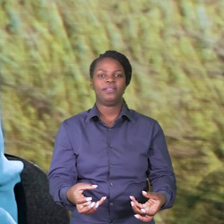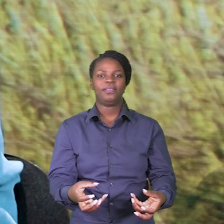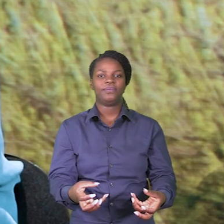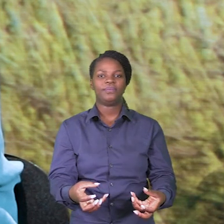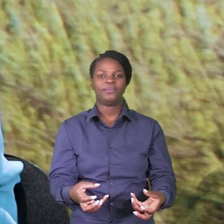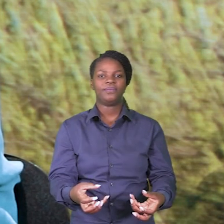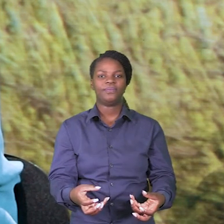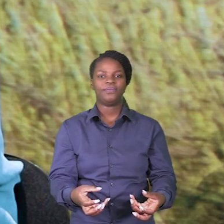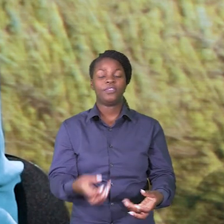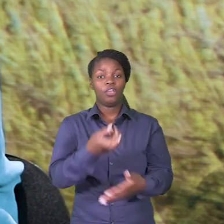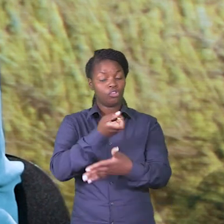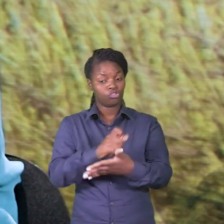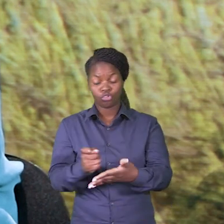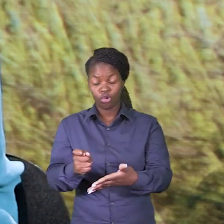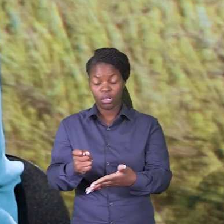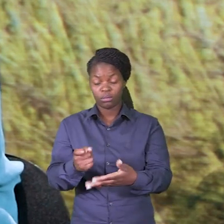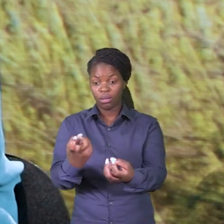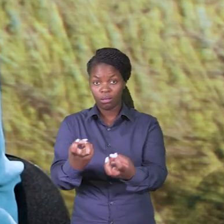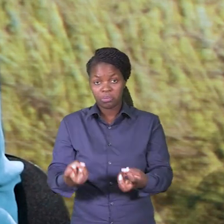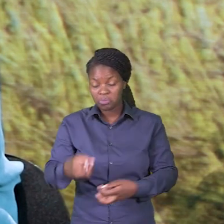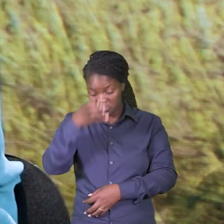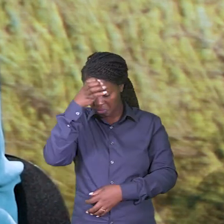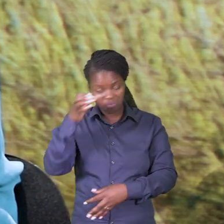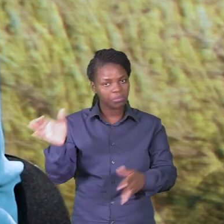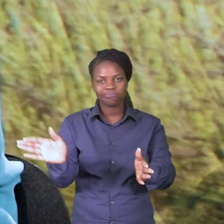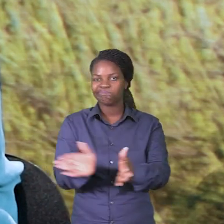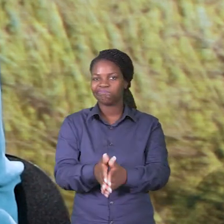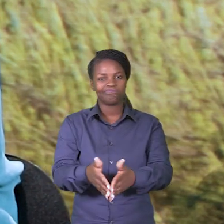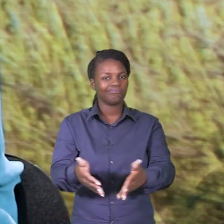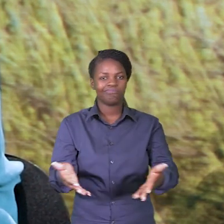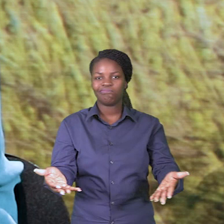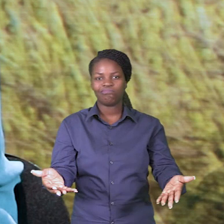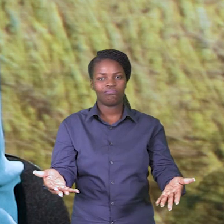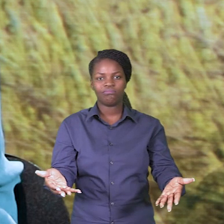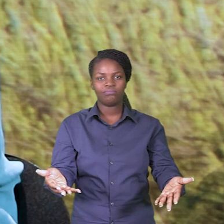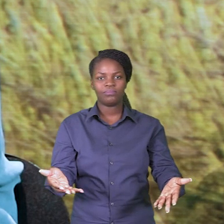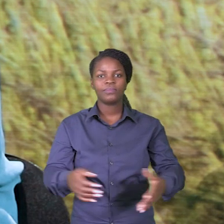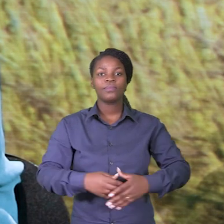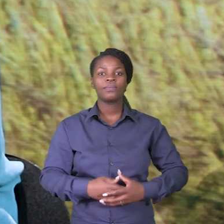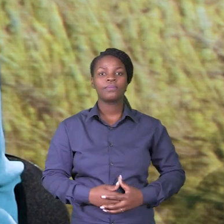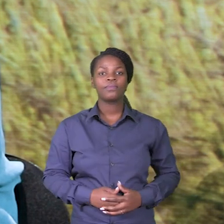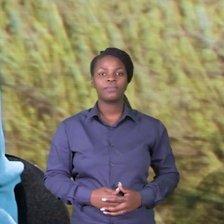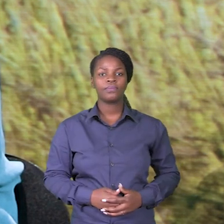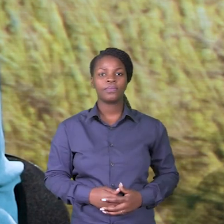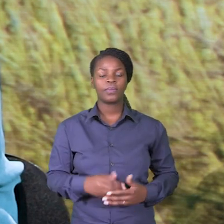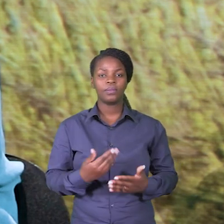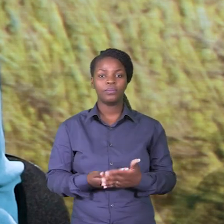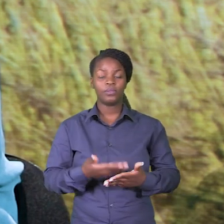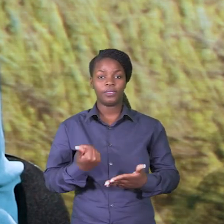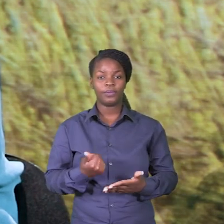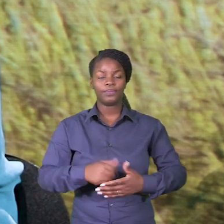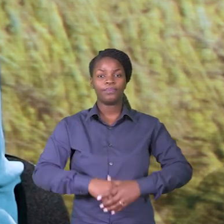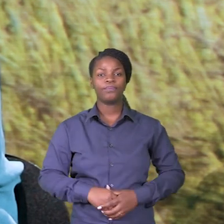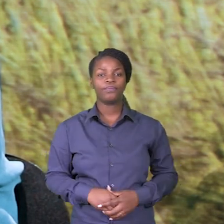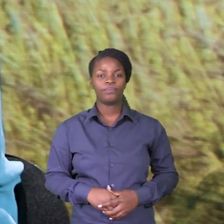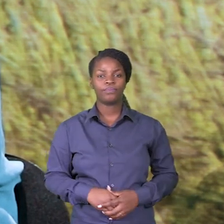de confiança a nível das escolas Por parte dos alunos a nível das escolas porque um dos uma das